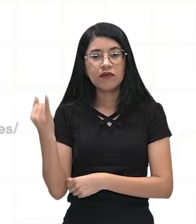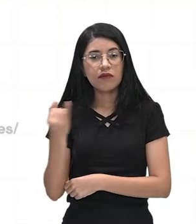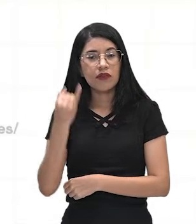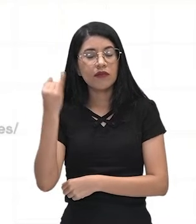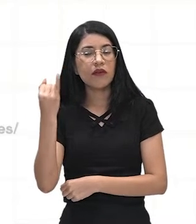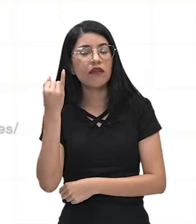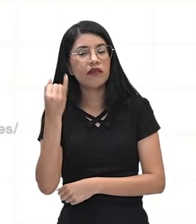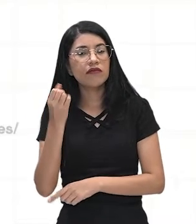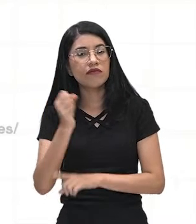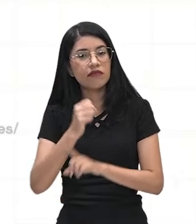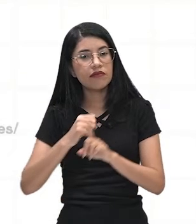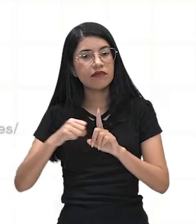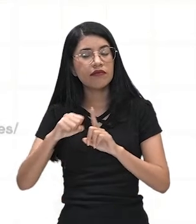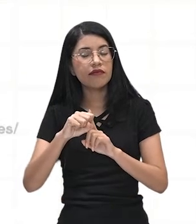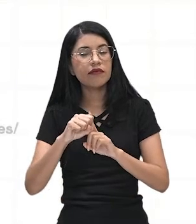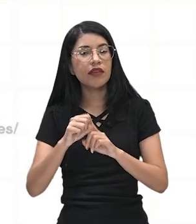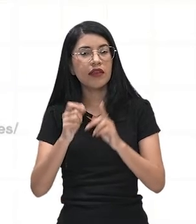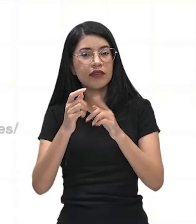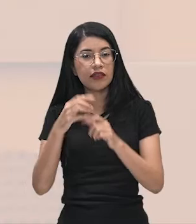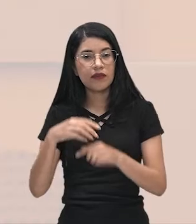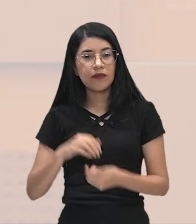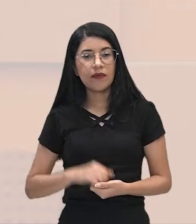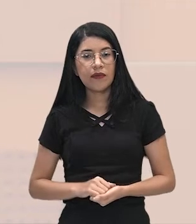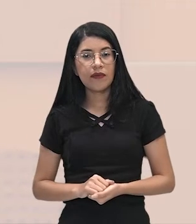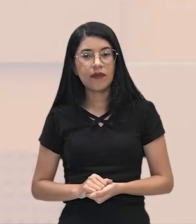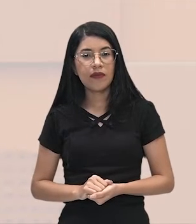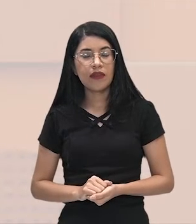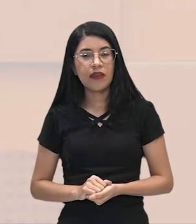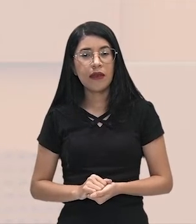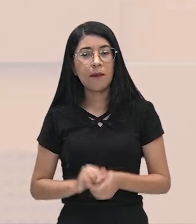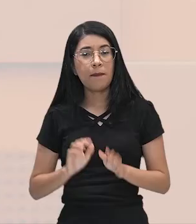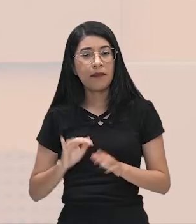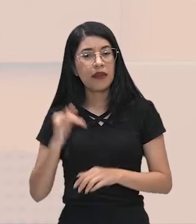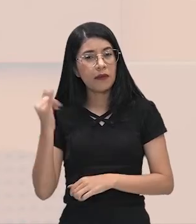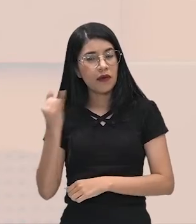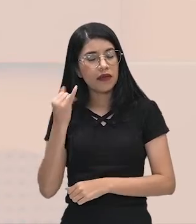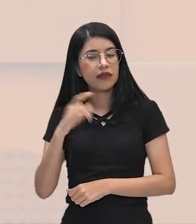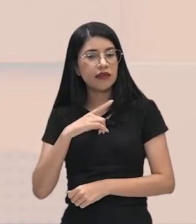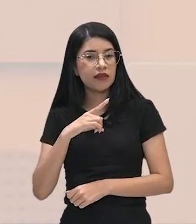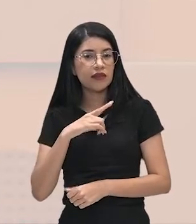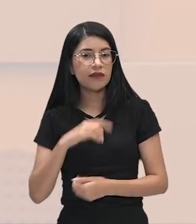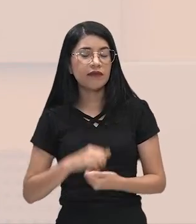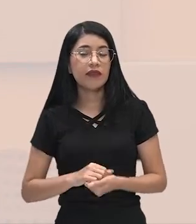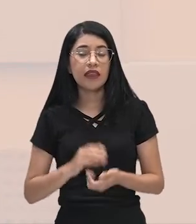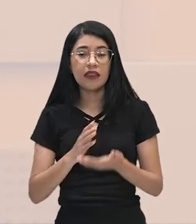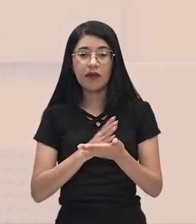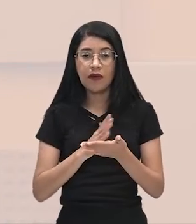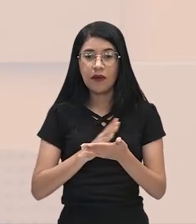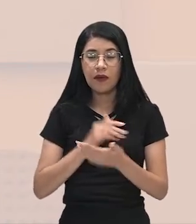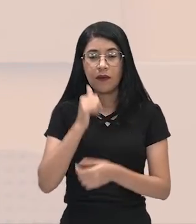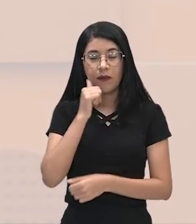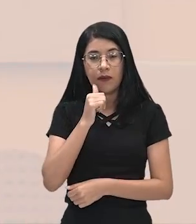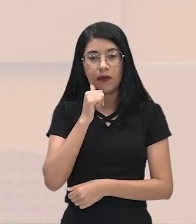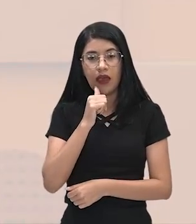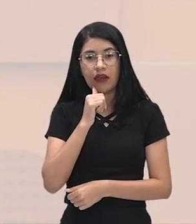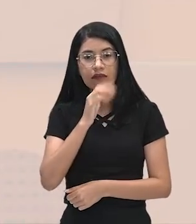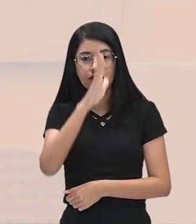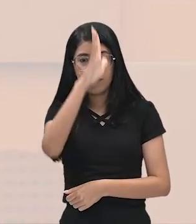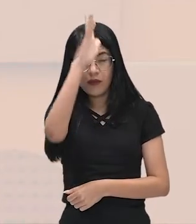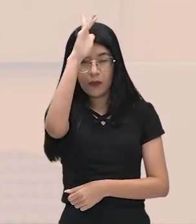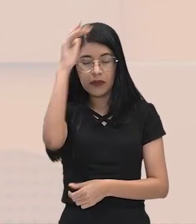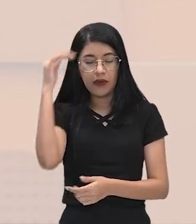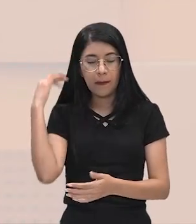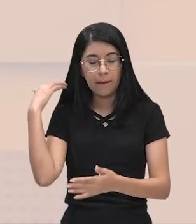significativos dentro da sociedade, tendo ali uma certa importância. Algumas mulheres romanas, ao longo da